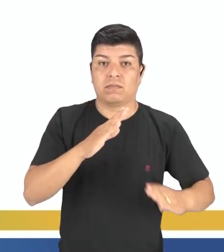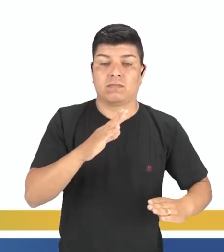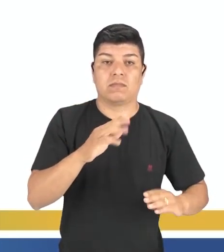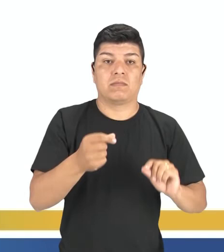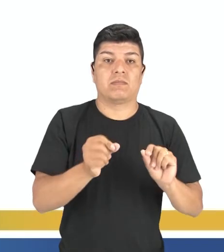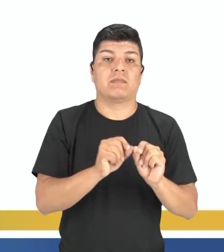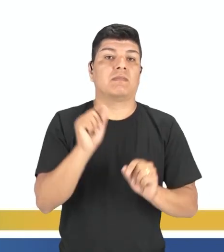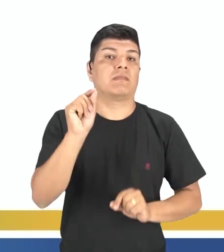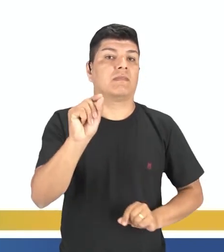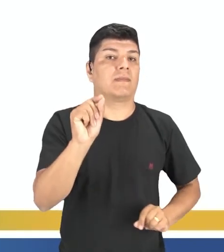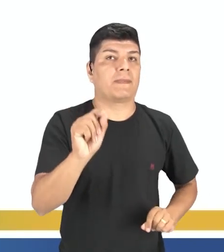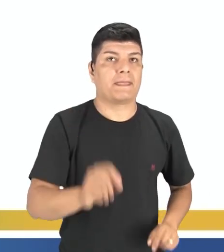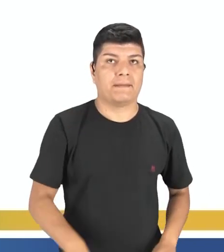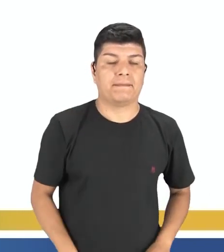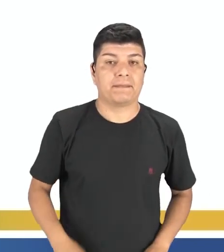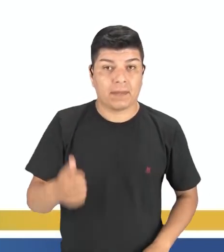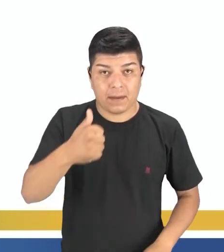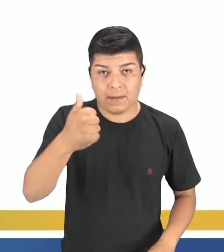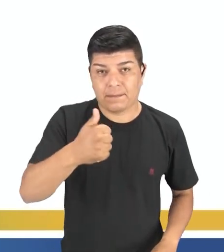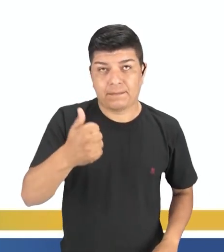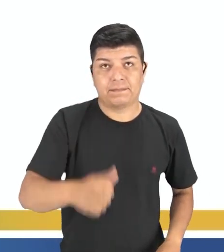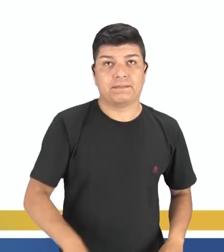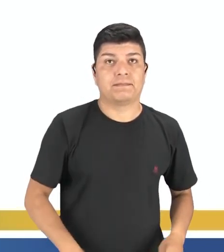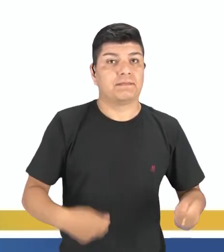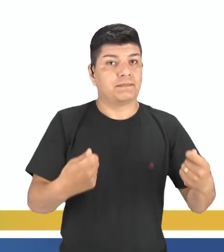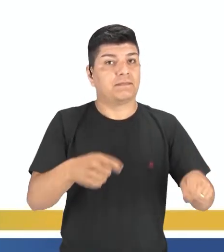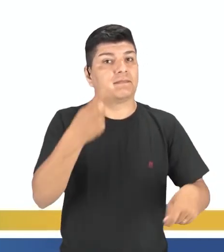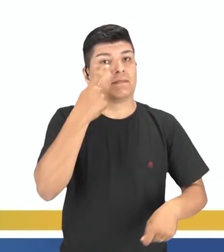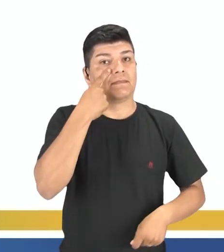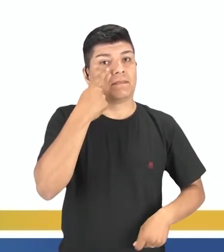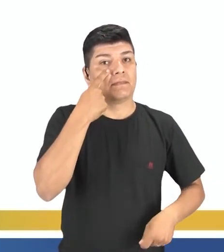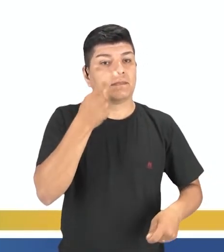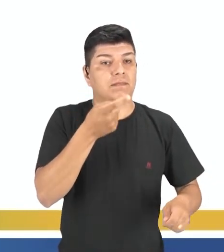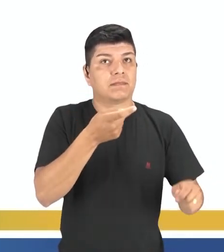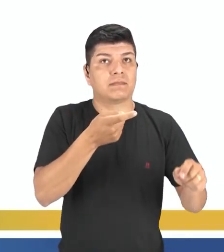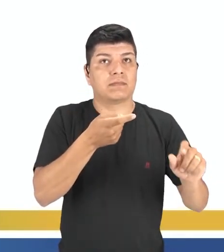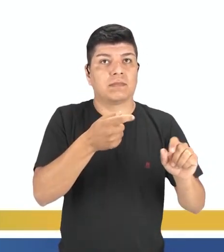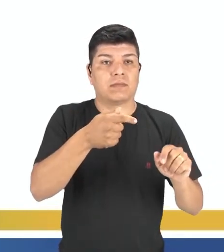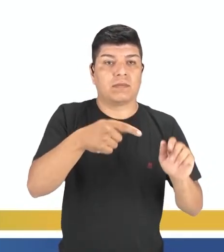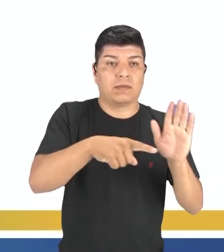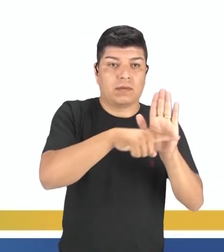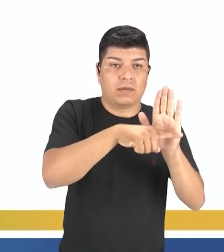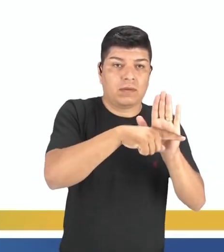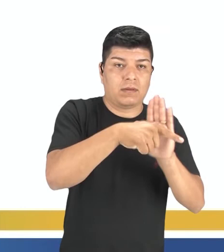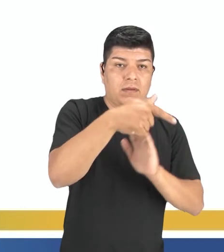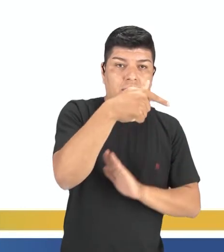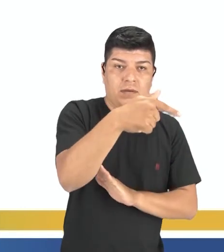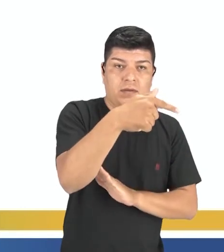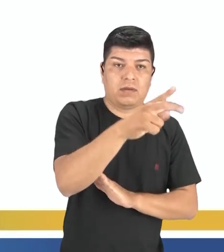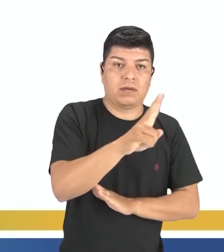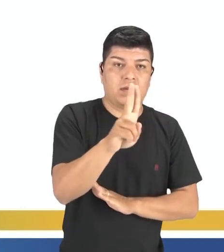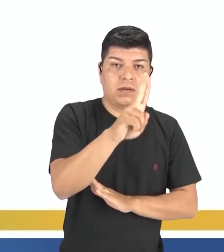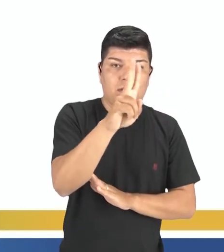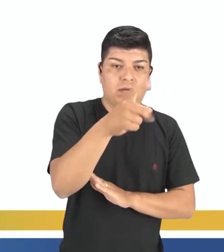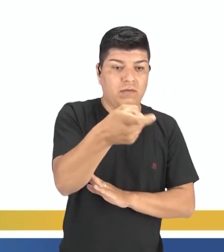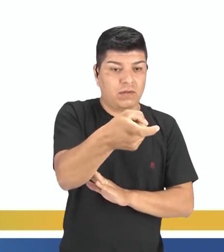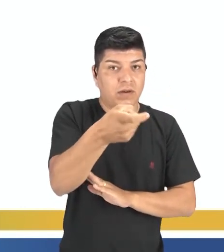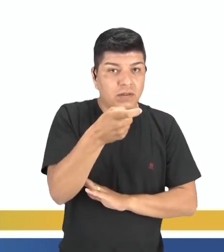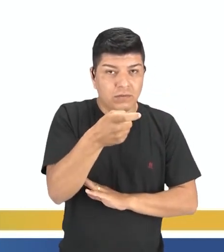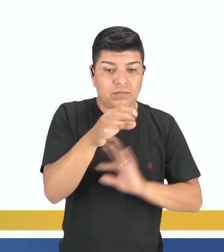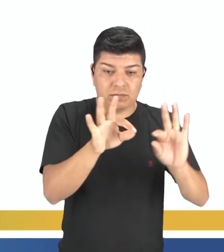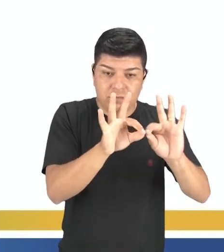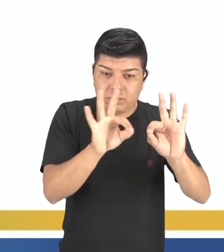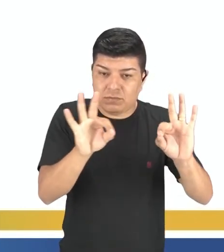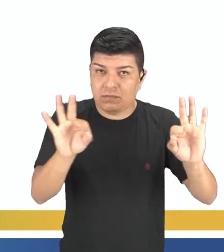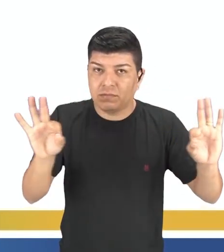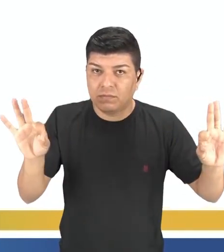que faremos? Primeira coisa, devemos observar que menos 7 é o primeiro valor de x que temos aqui no eixo do